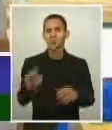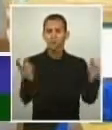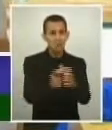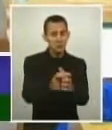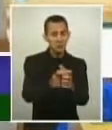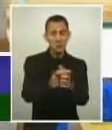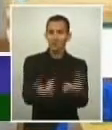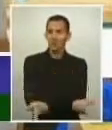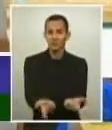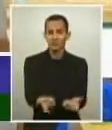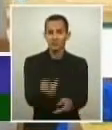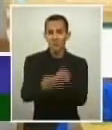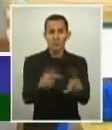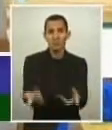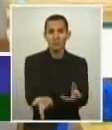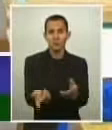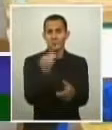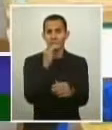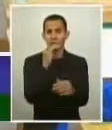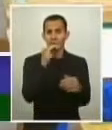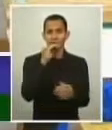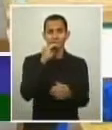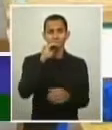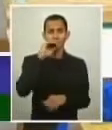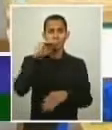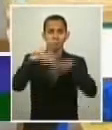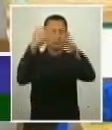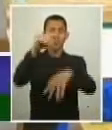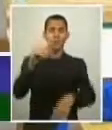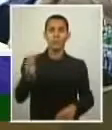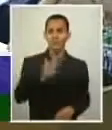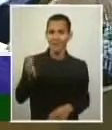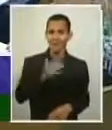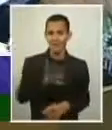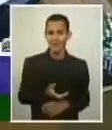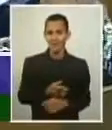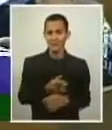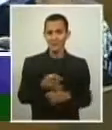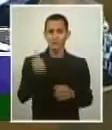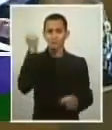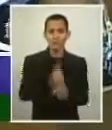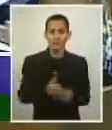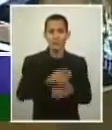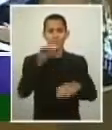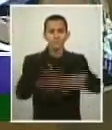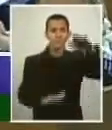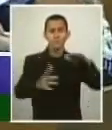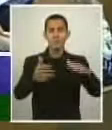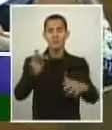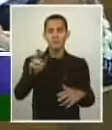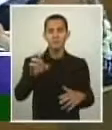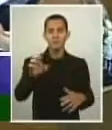minoria e as revoluções burguesas não substituíram a desigualdade